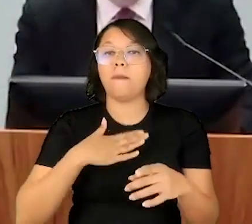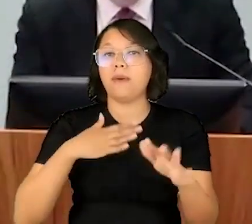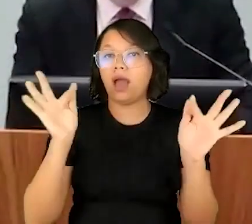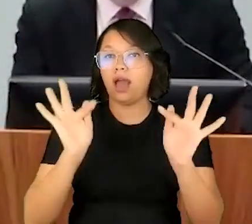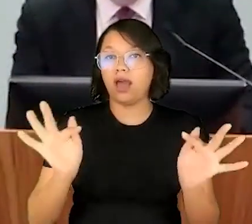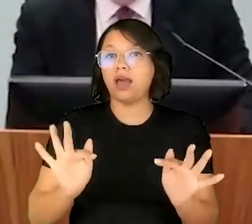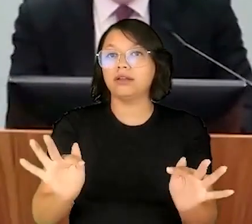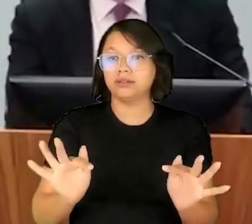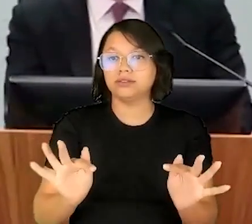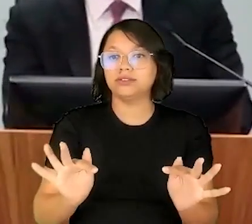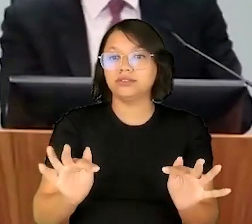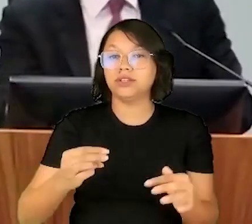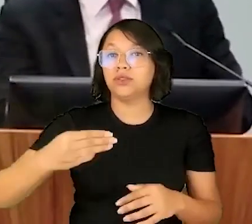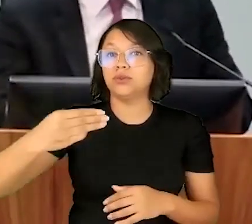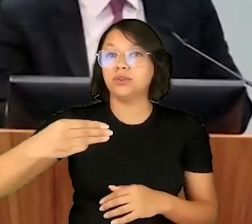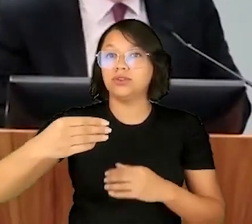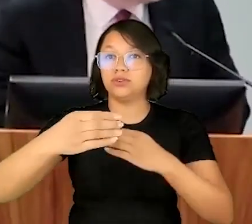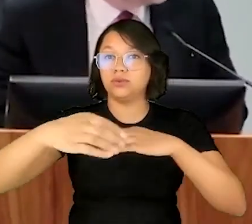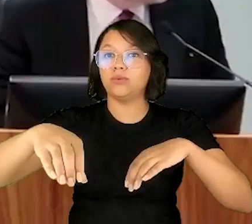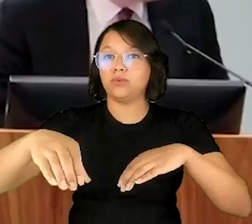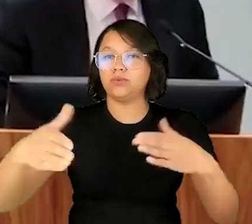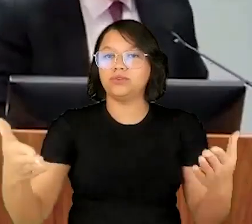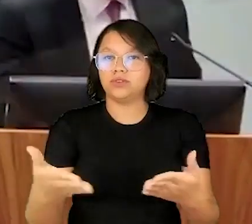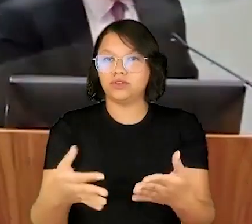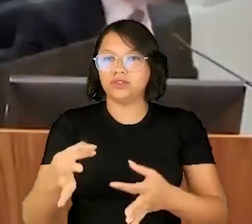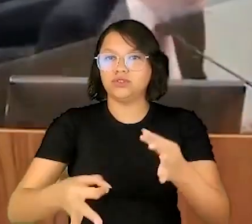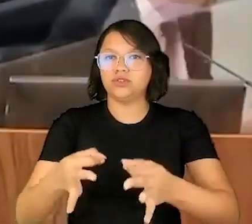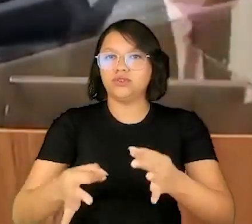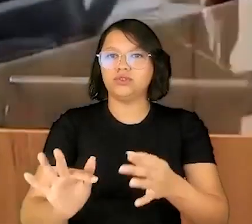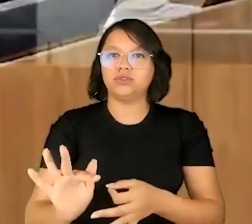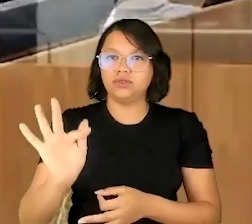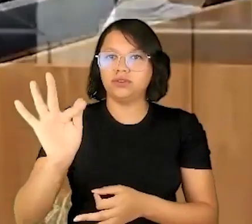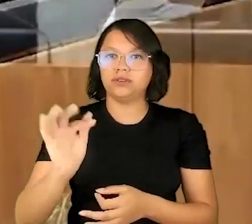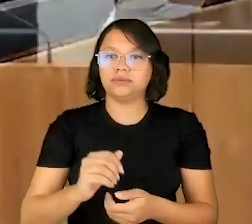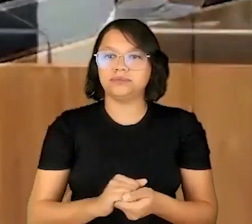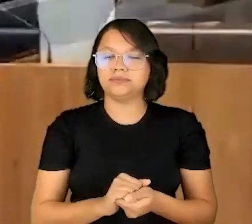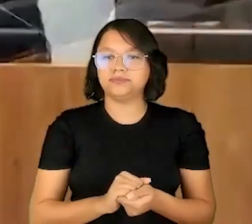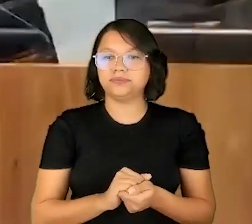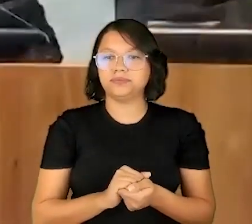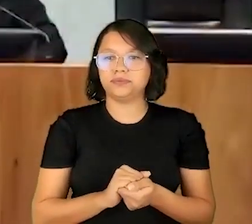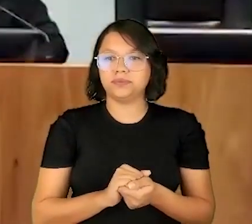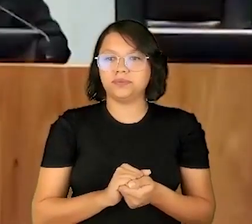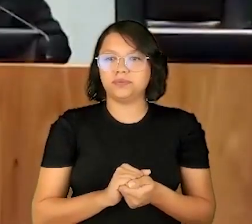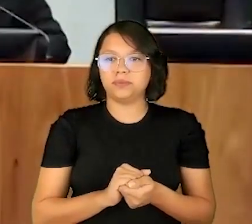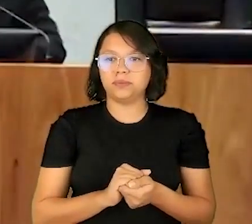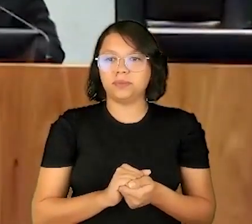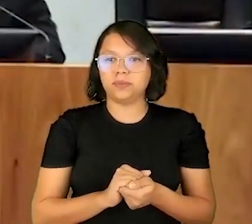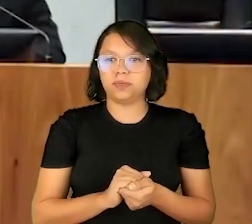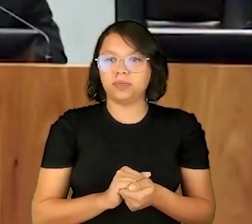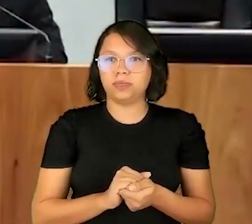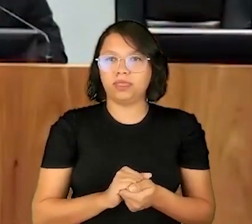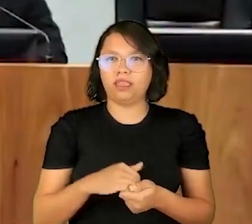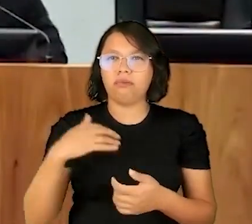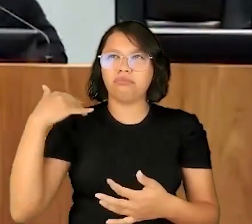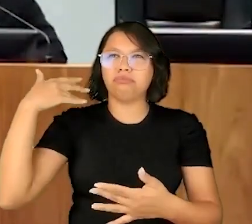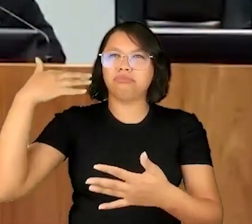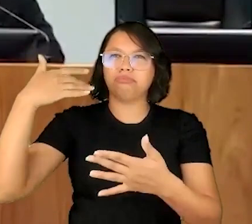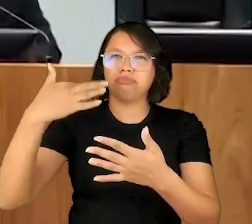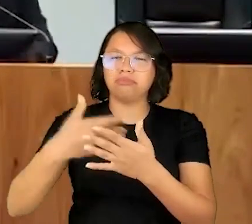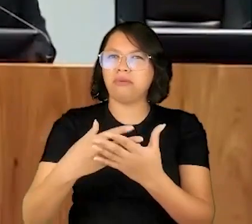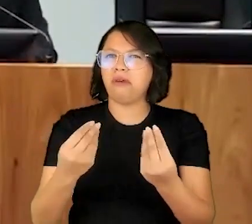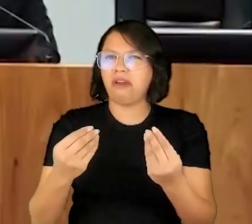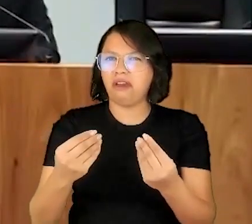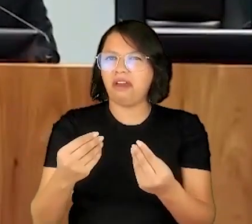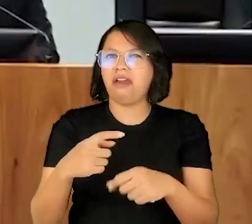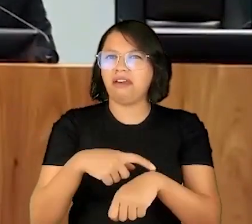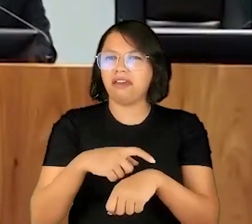do terceiro concurso aqui da Justiça Federal. É passado tanto tempo que eu cometi um erro,